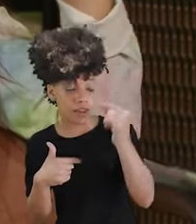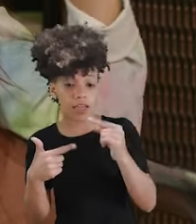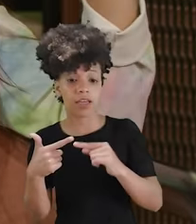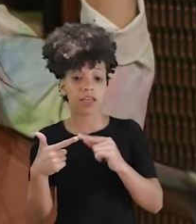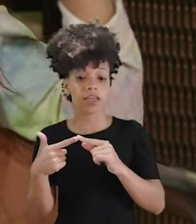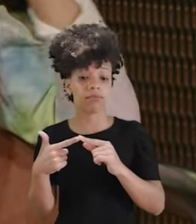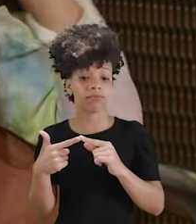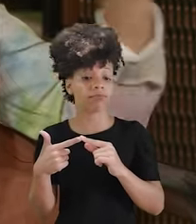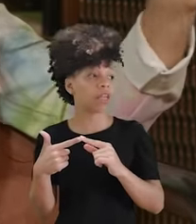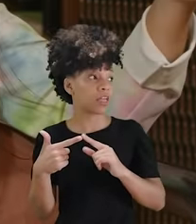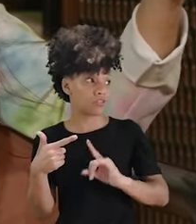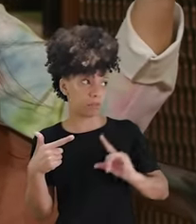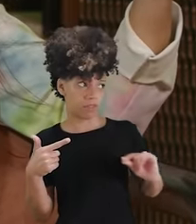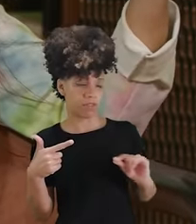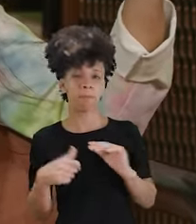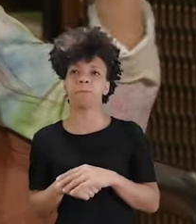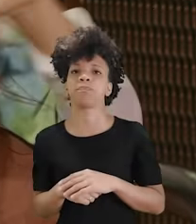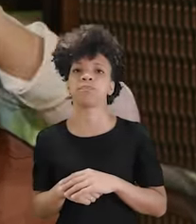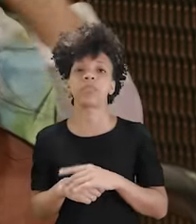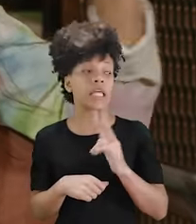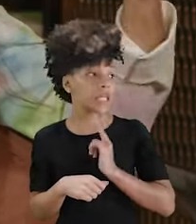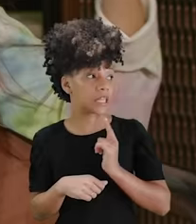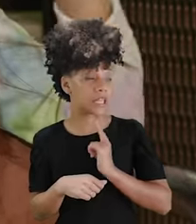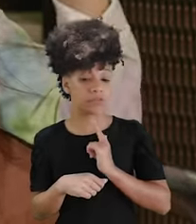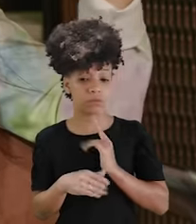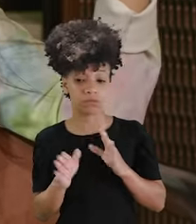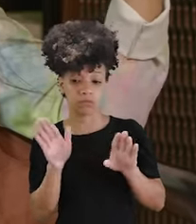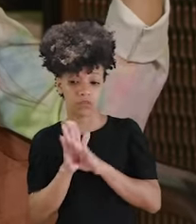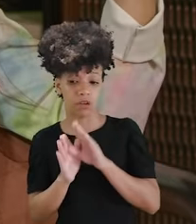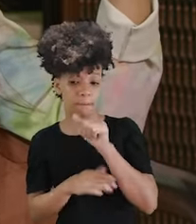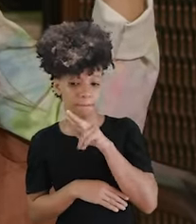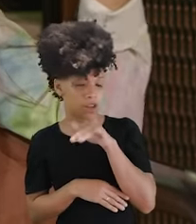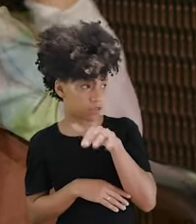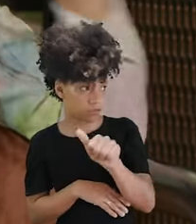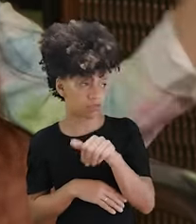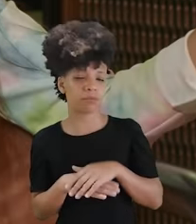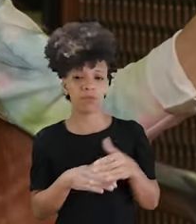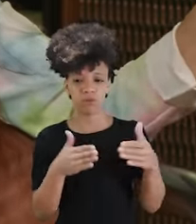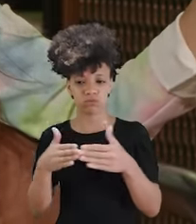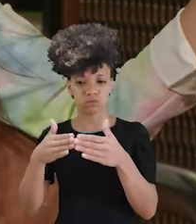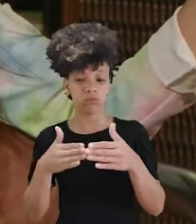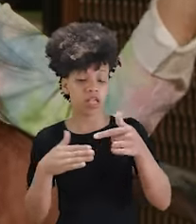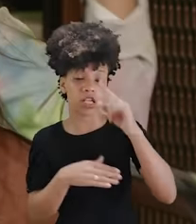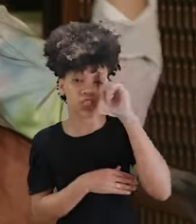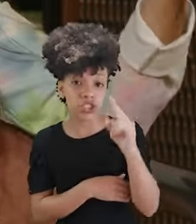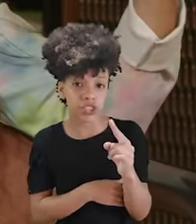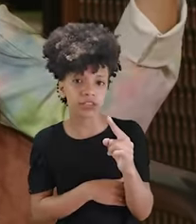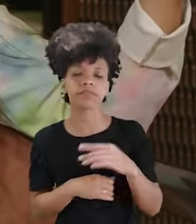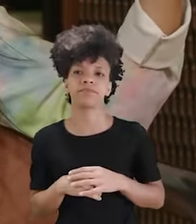e o Cruzeiro era de sete dias do quinto dia quatro dias a mulher some